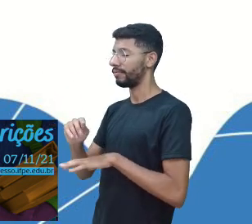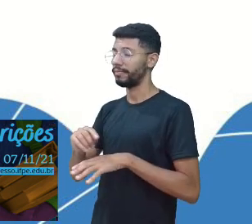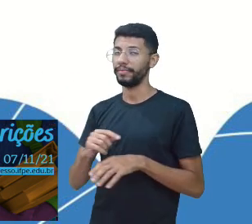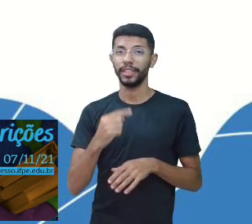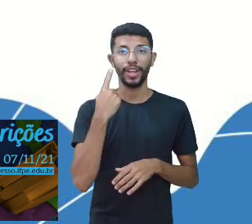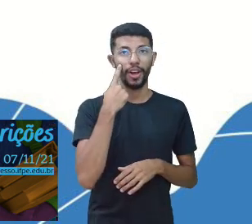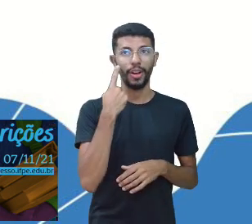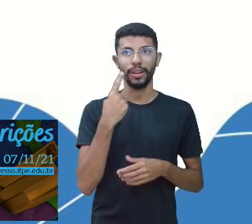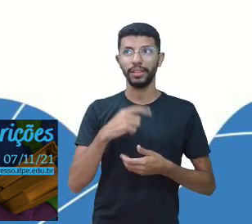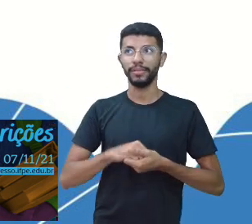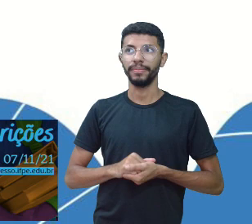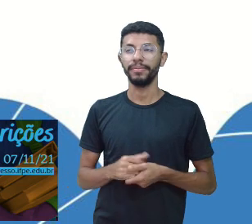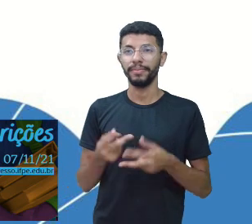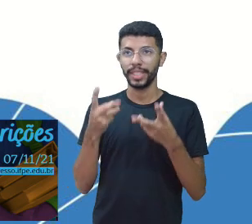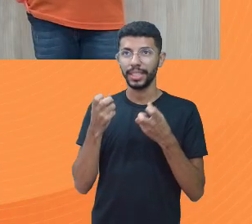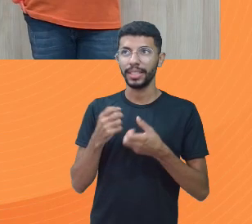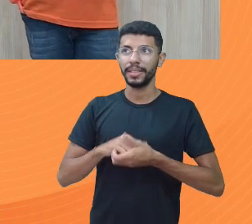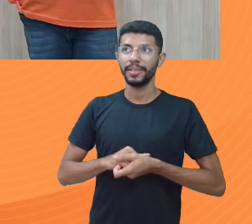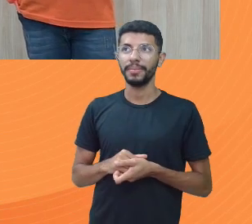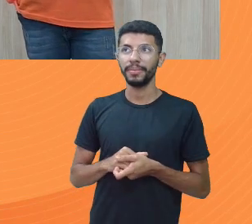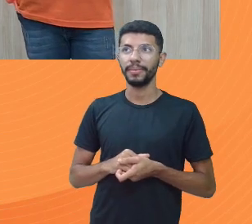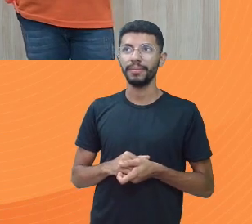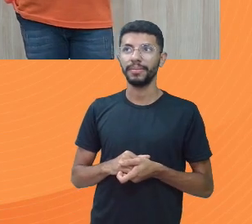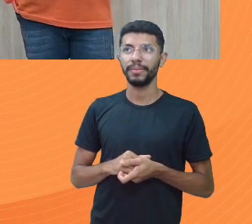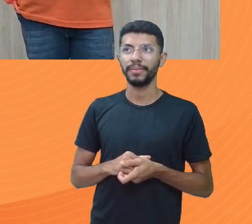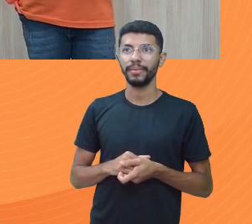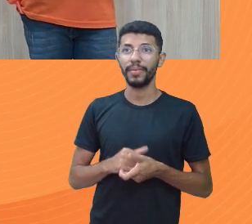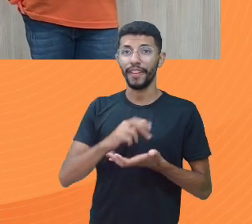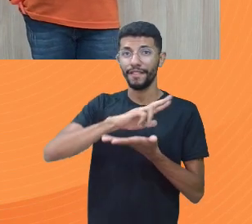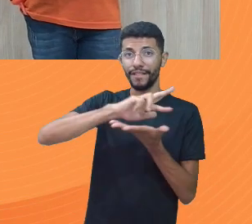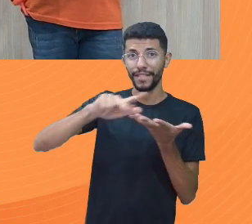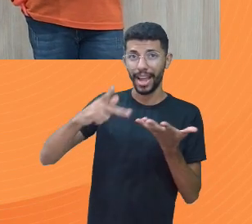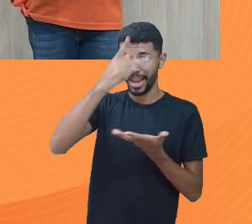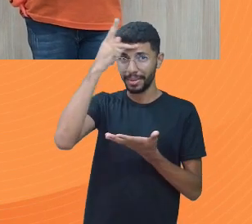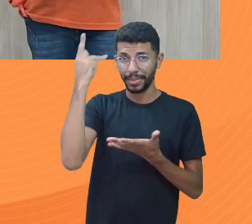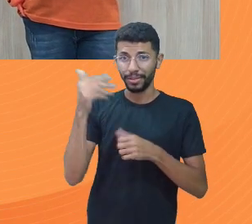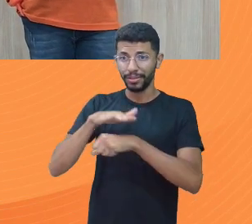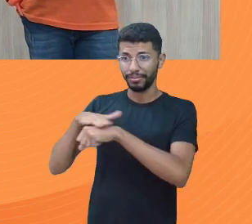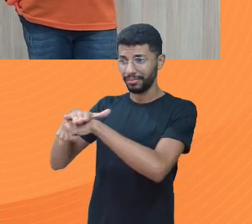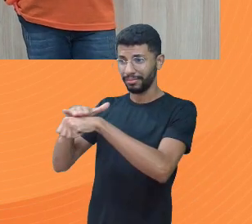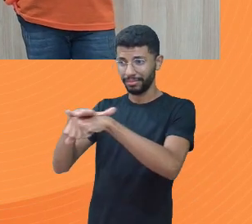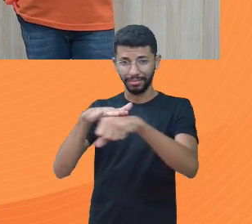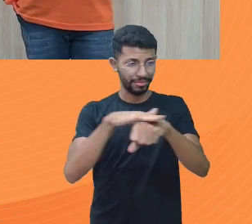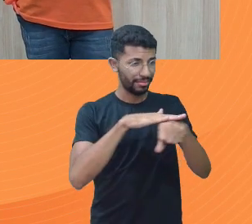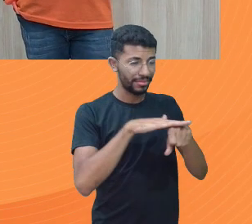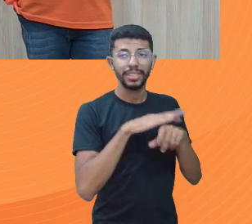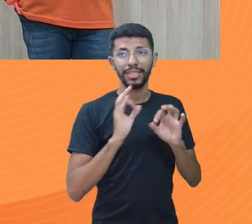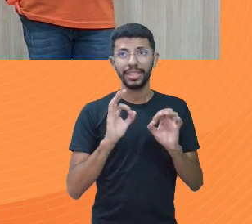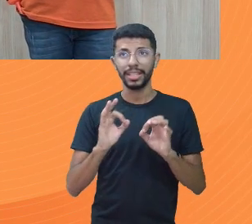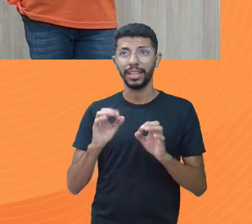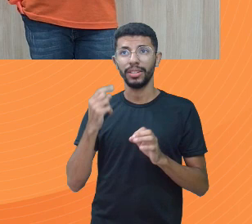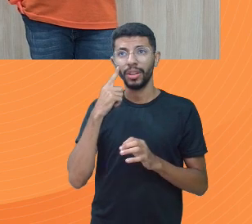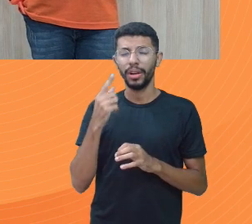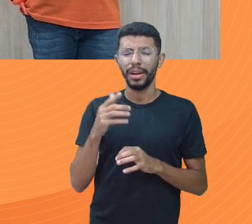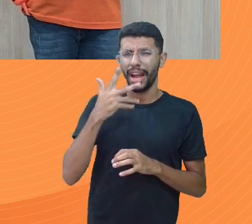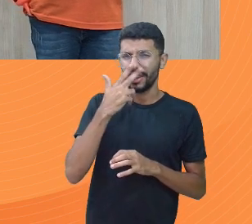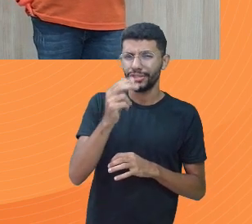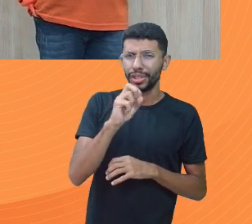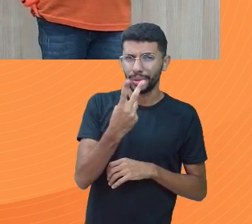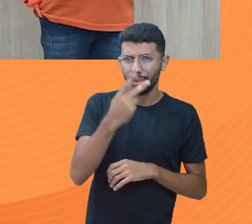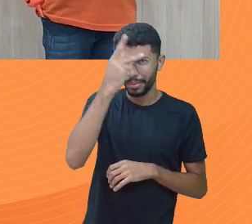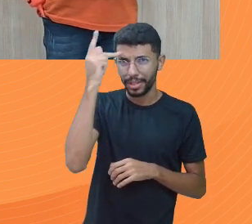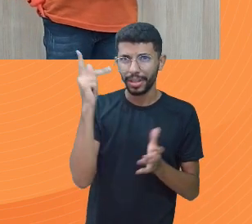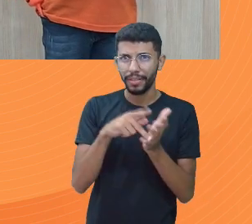só. Observem que várias pessoas aí da conversa, se não me engano 2 pessoas, fez referência